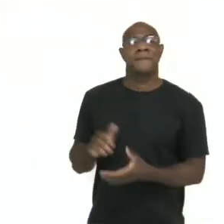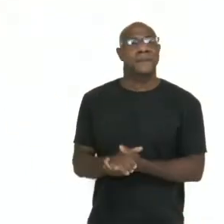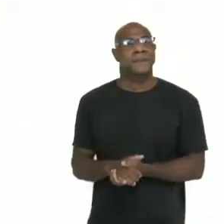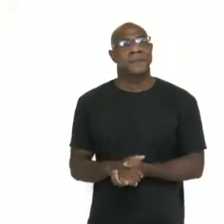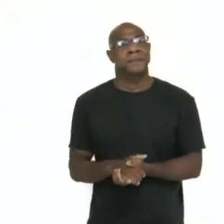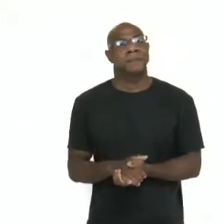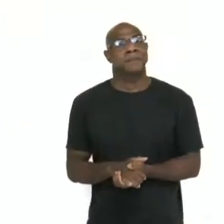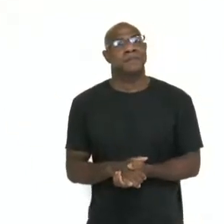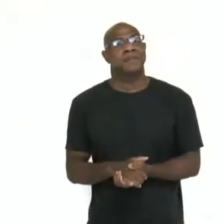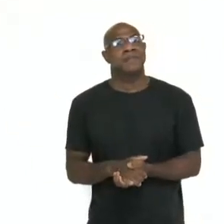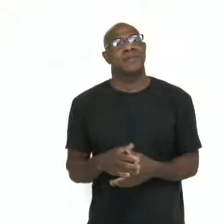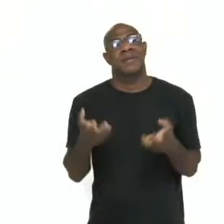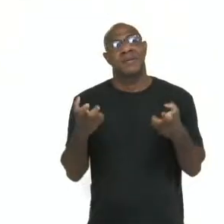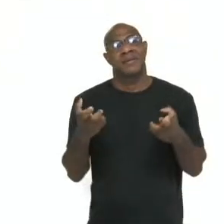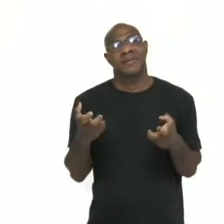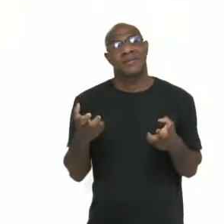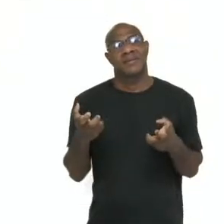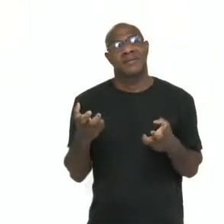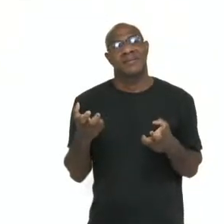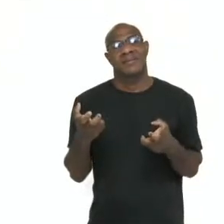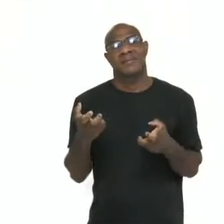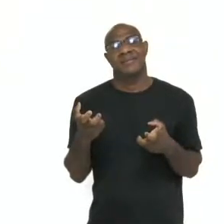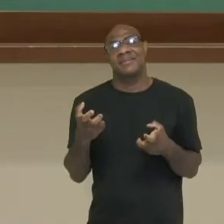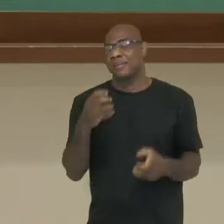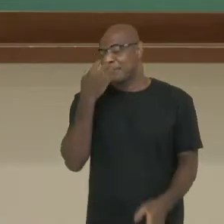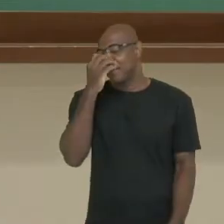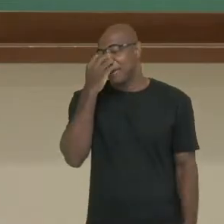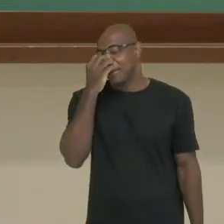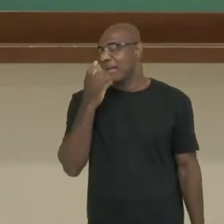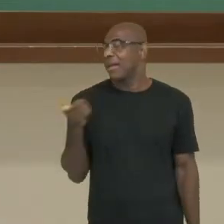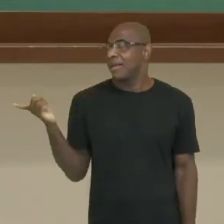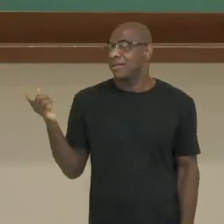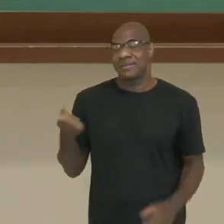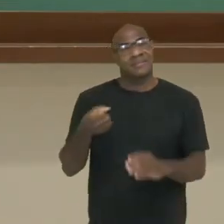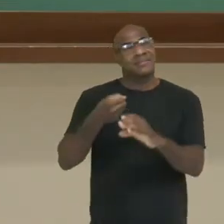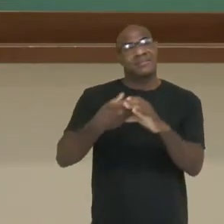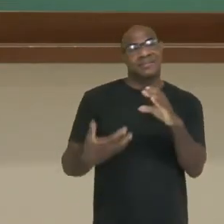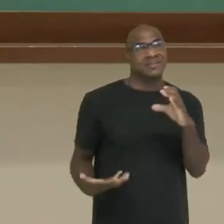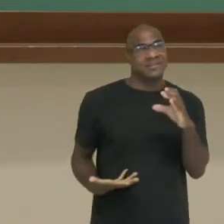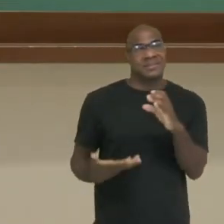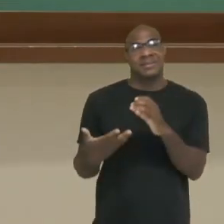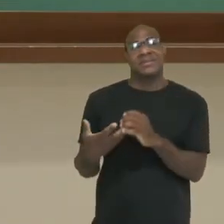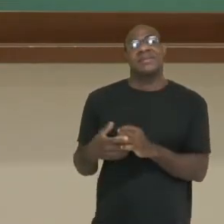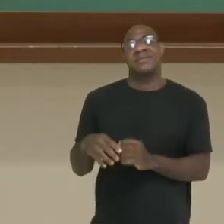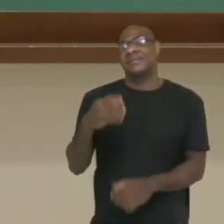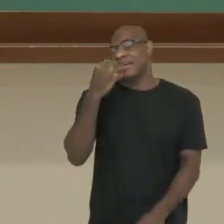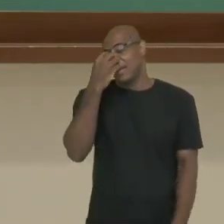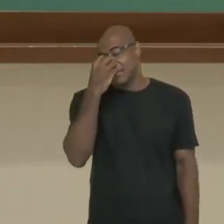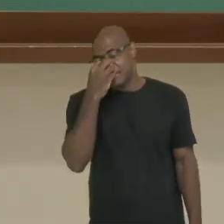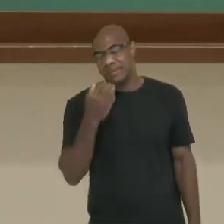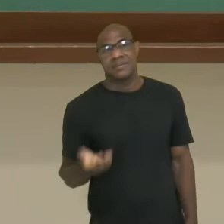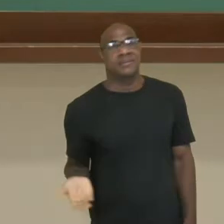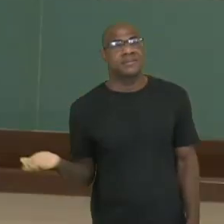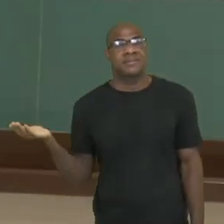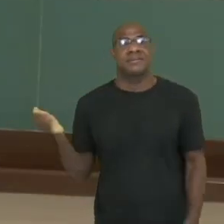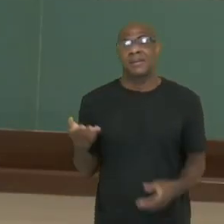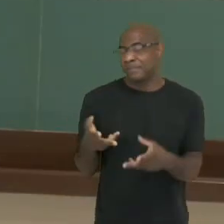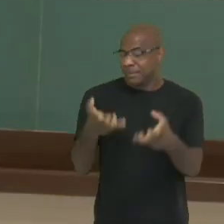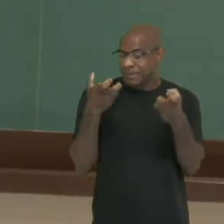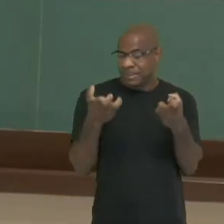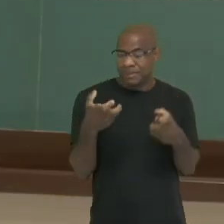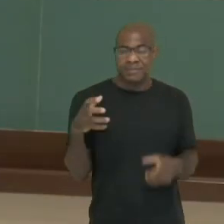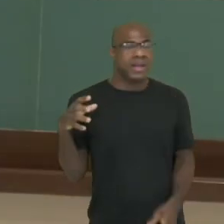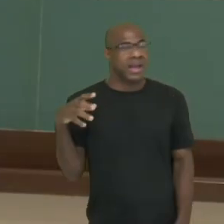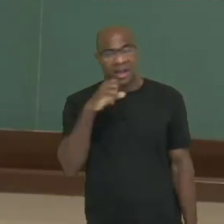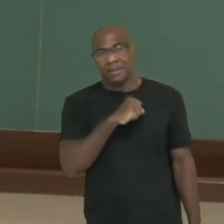ali de cara. Olha o nariz, né? É uma das características do palhaço, né? A maquiagem, o nariz. Então, a gente já reconhece ali a